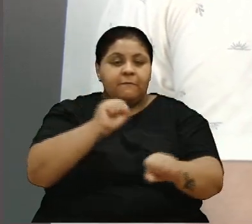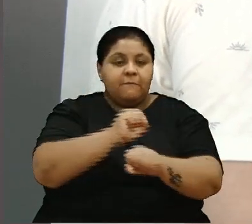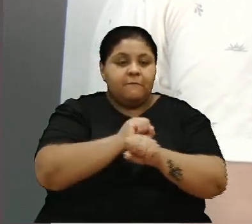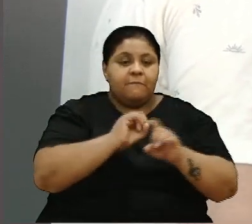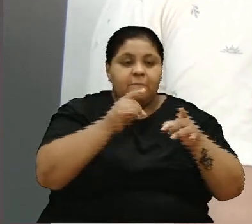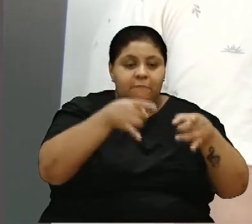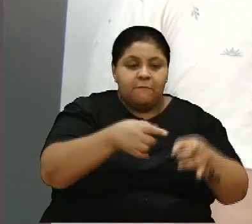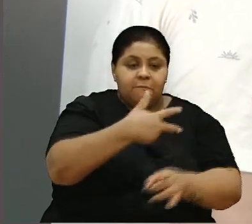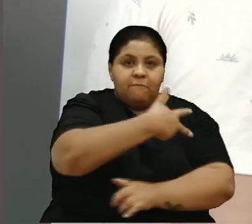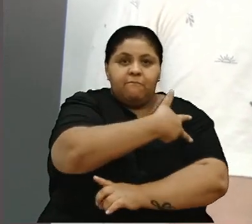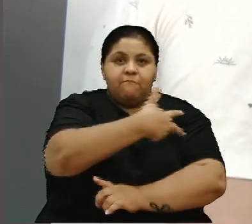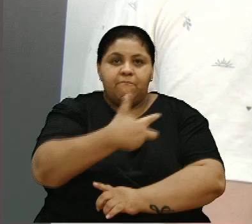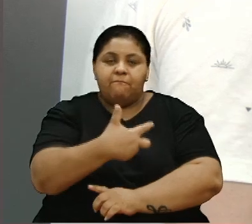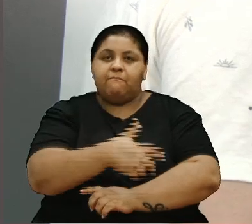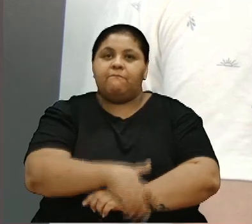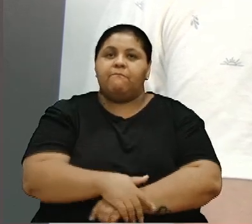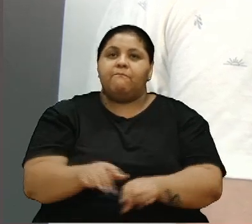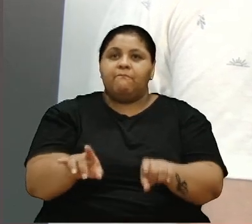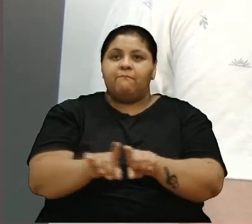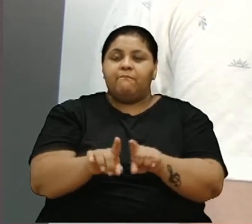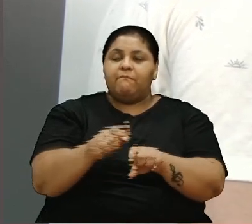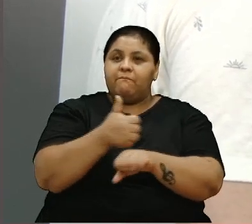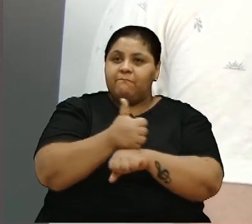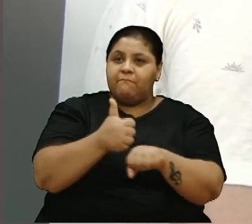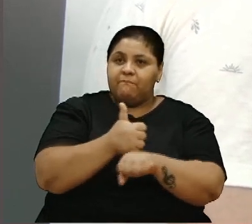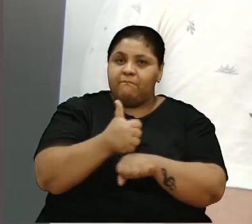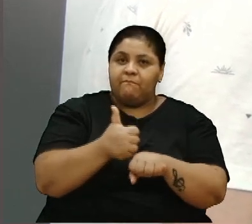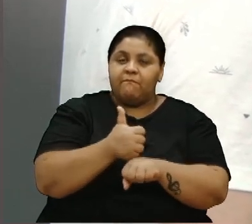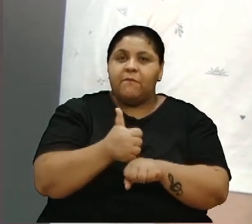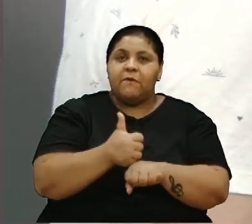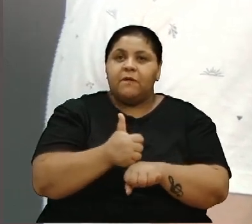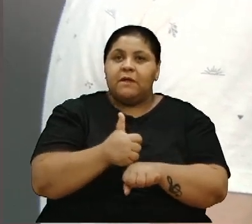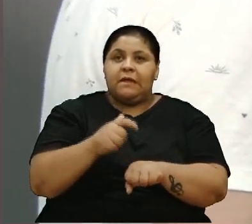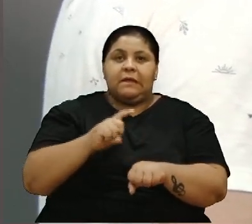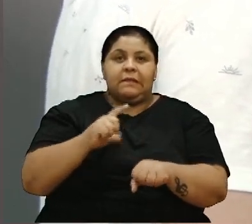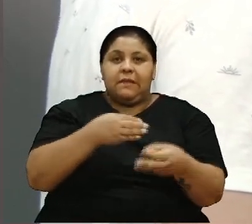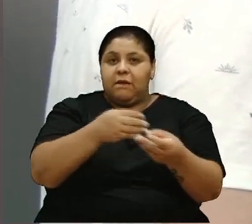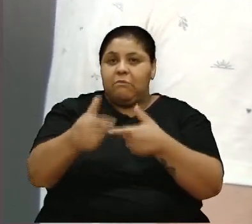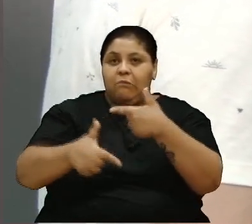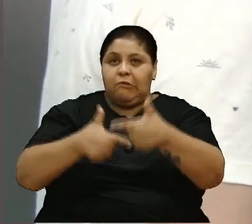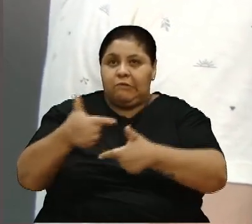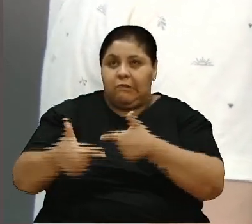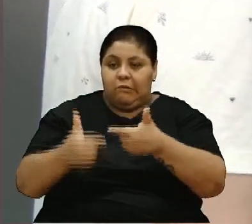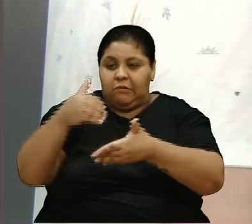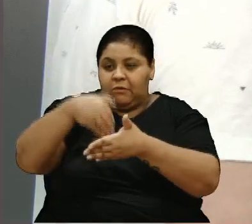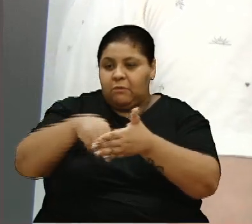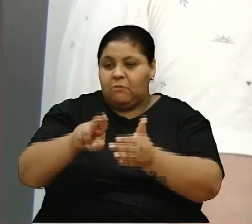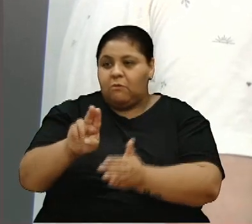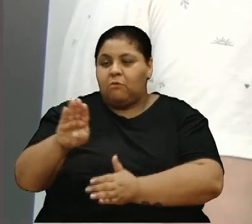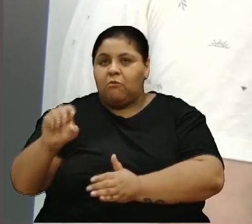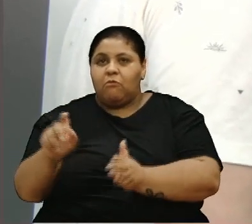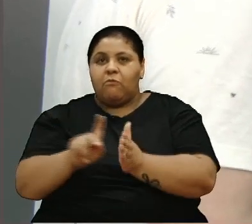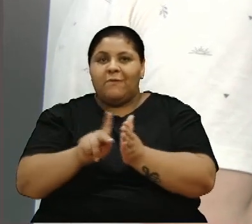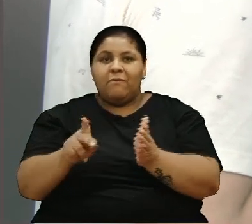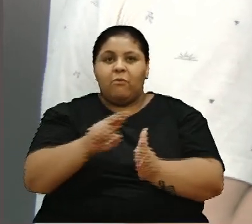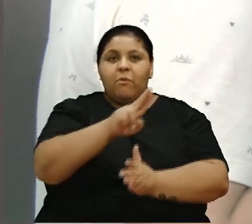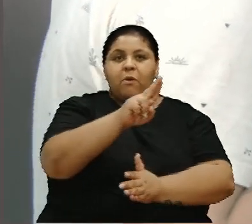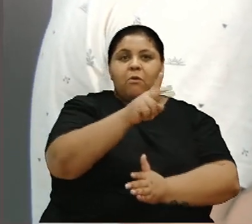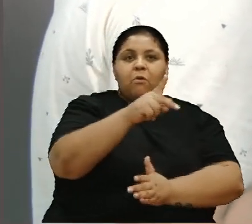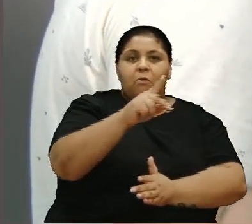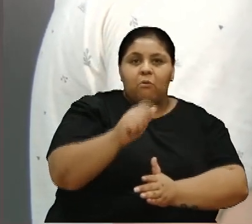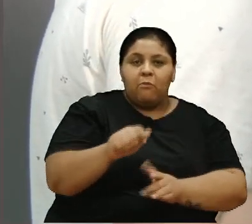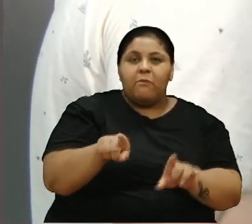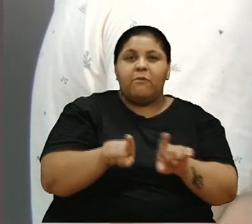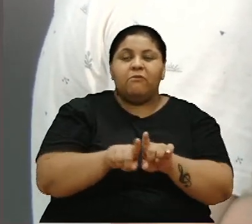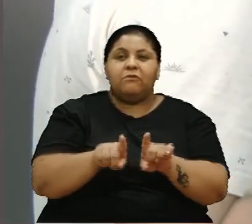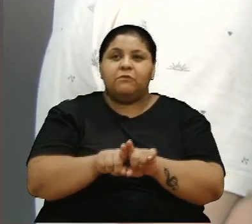de exames, a questão também dos profissionais sobrecarregados nas unidades básicas de saúde, na própria UPA, Então é